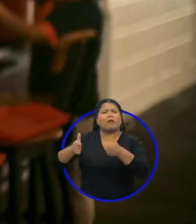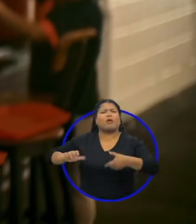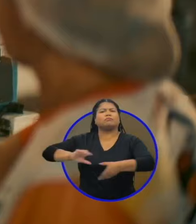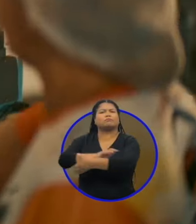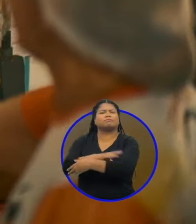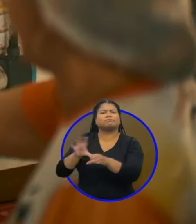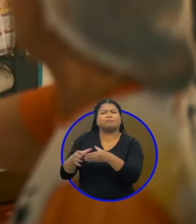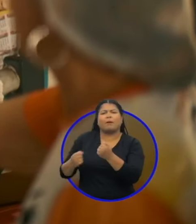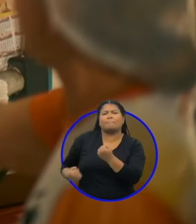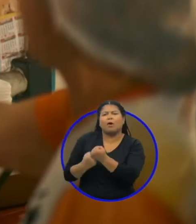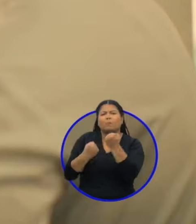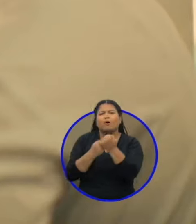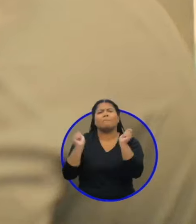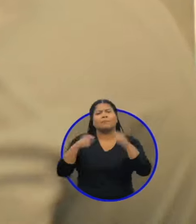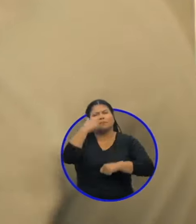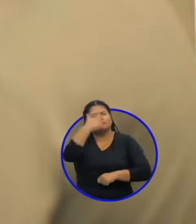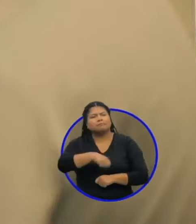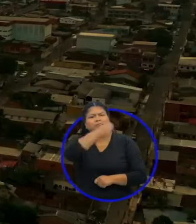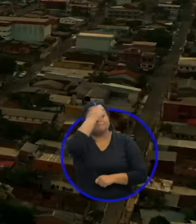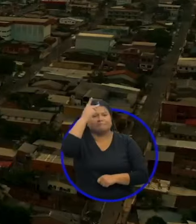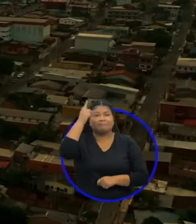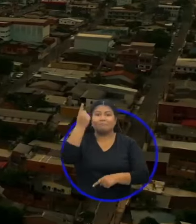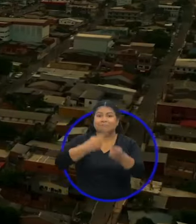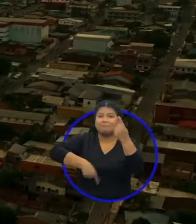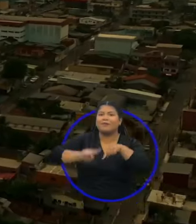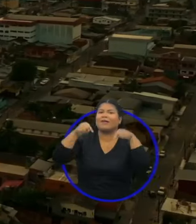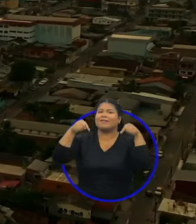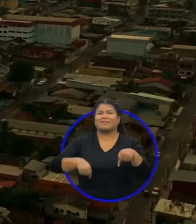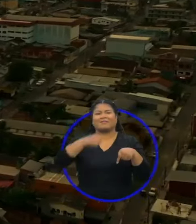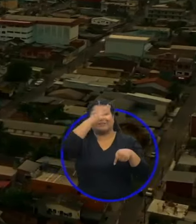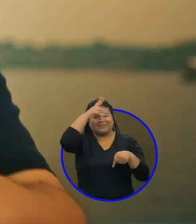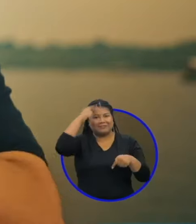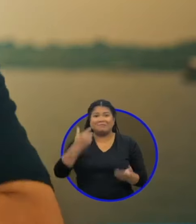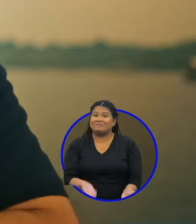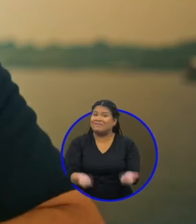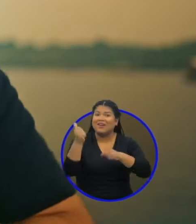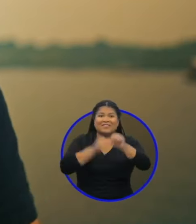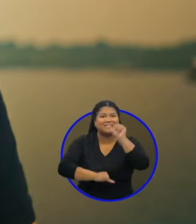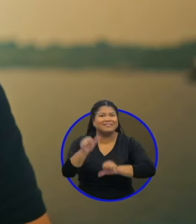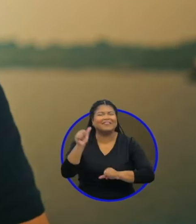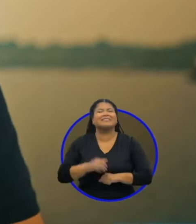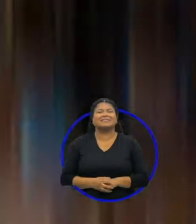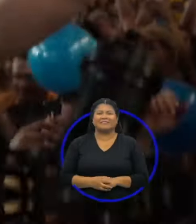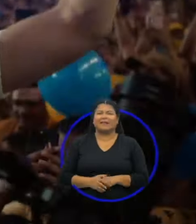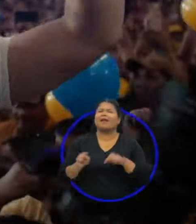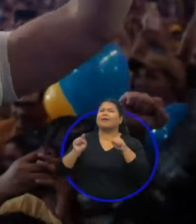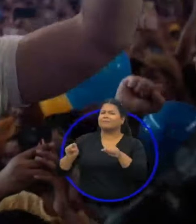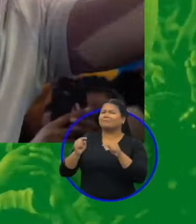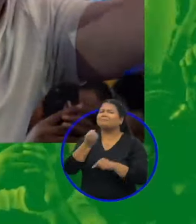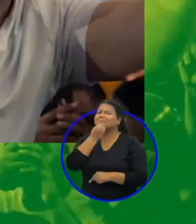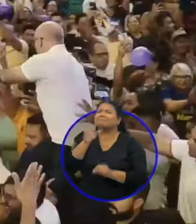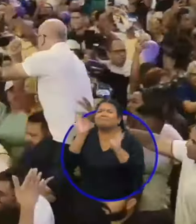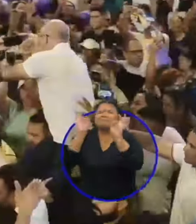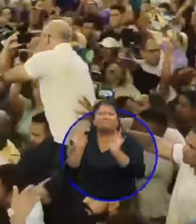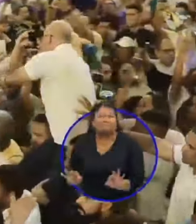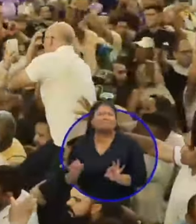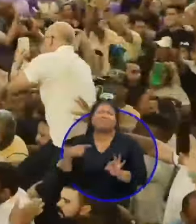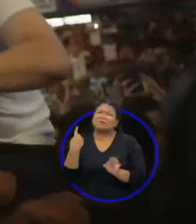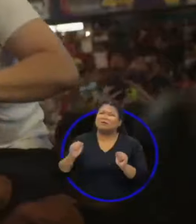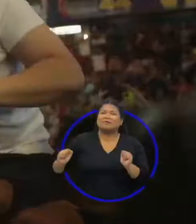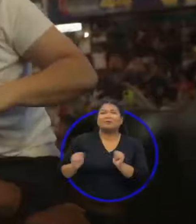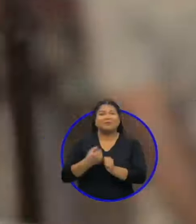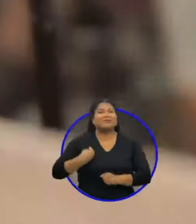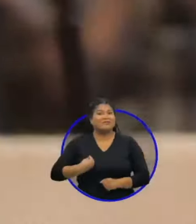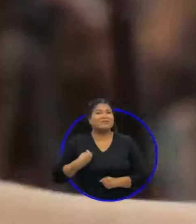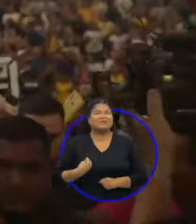time, com todos os apoios que um prefeito precisa para mudar a nossa cidade. Bora mudar Manaus! Esse cara é boa, a gente tá